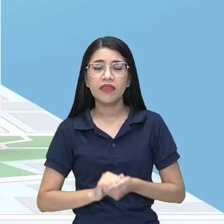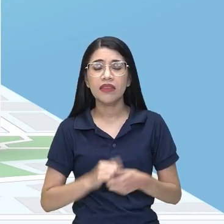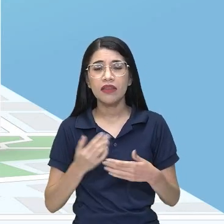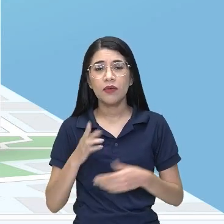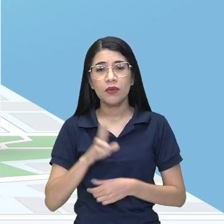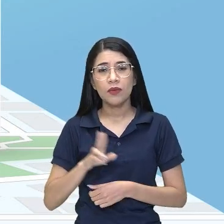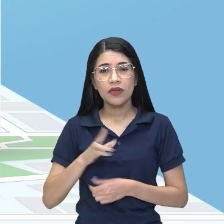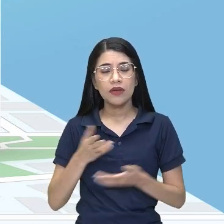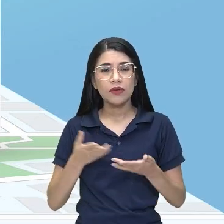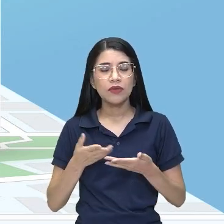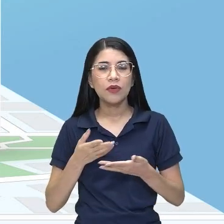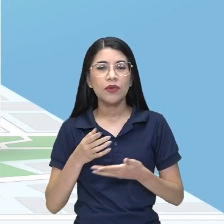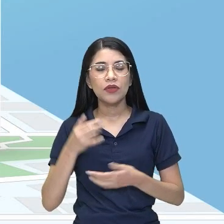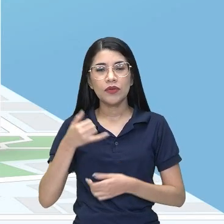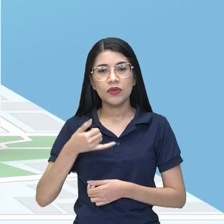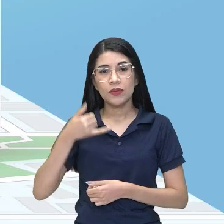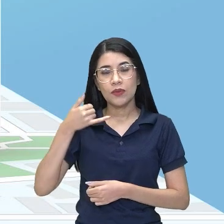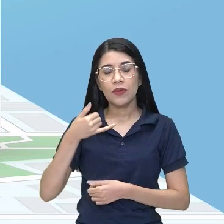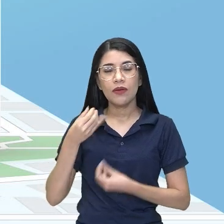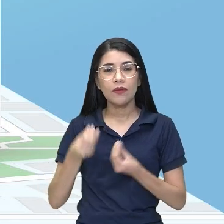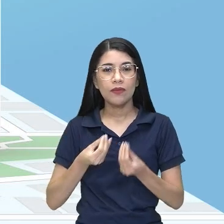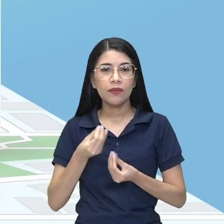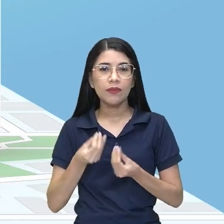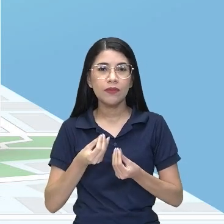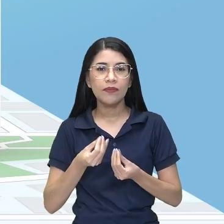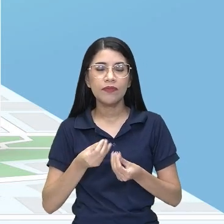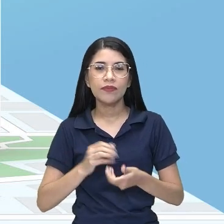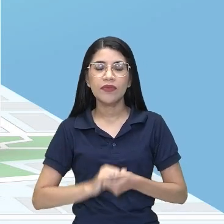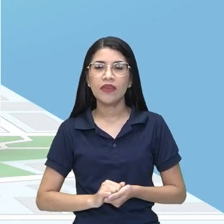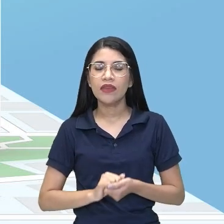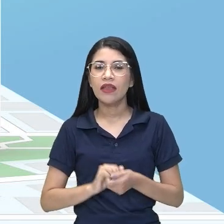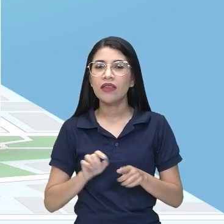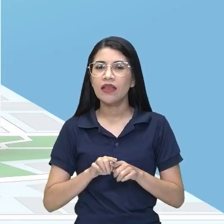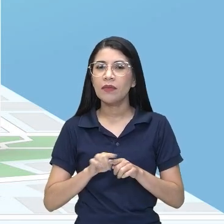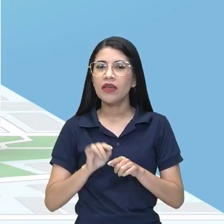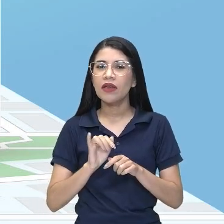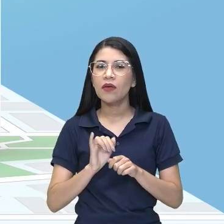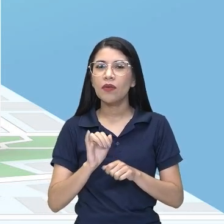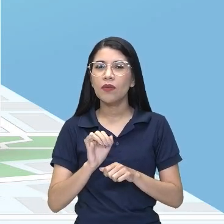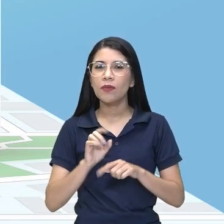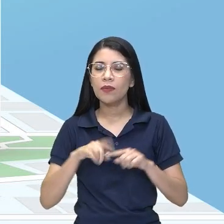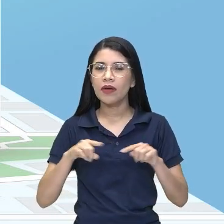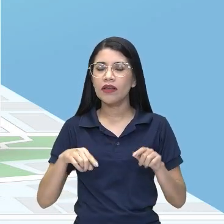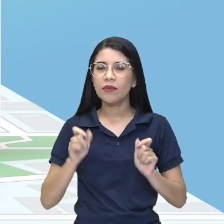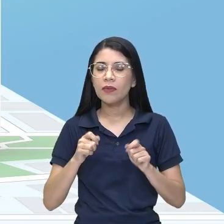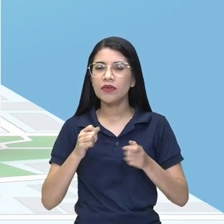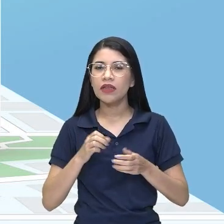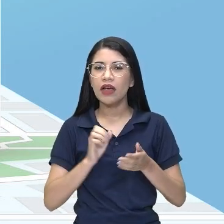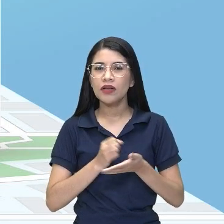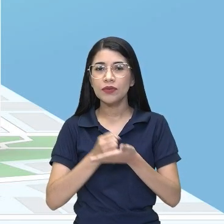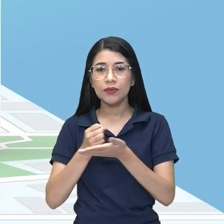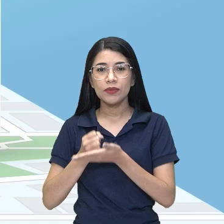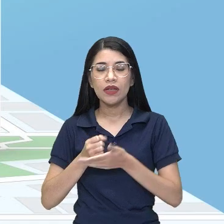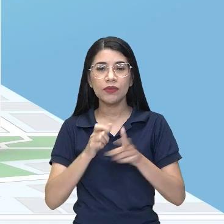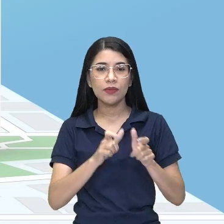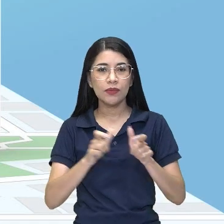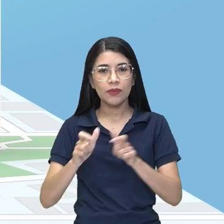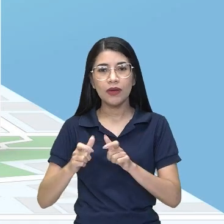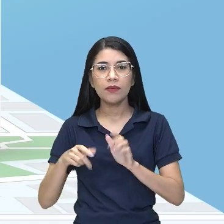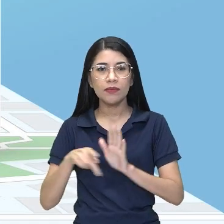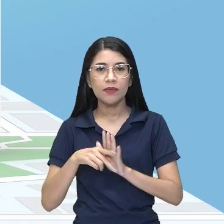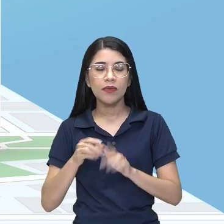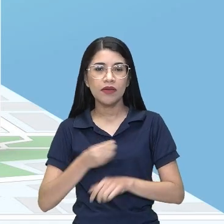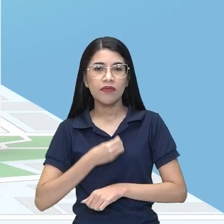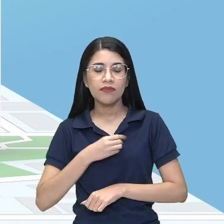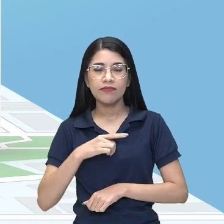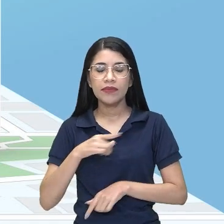hoje em dia o nosso smartphone aí como uma ferramenta para nos auxiliar na nossa localização, sim. E já que nós